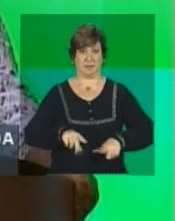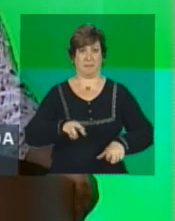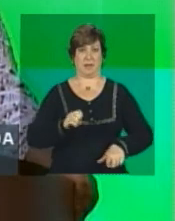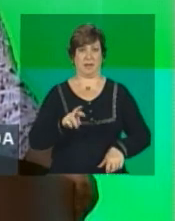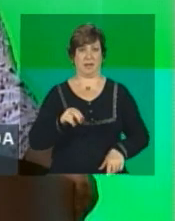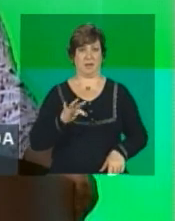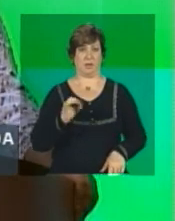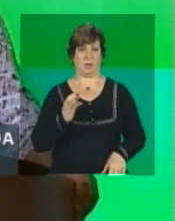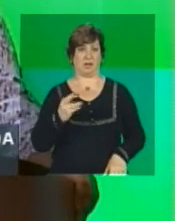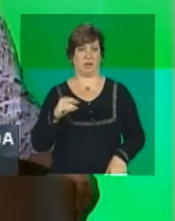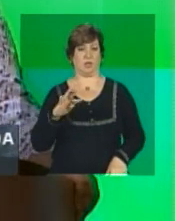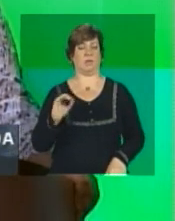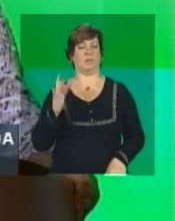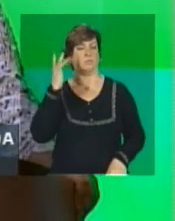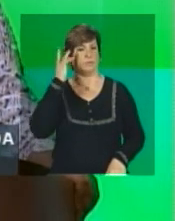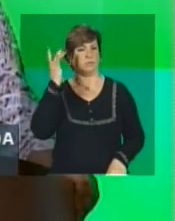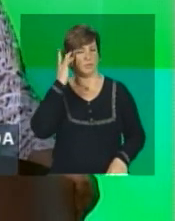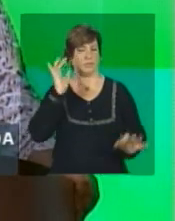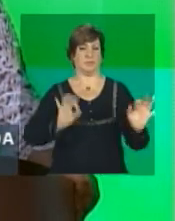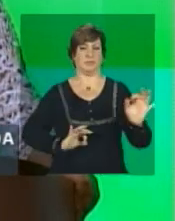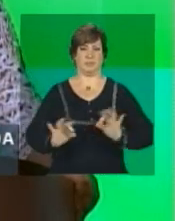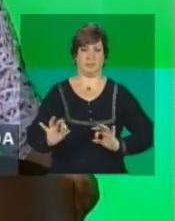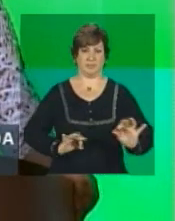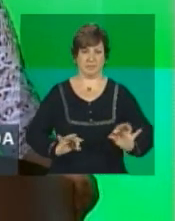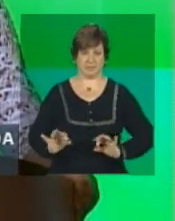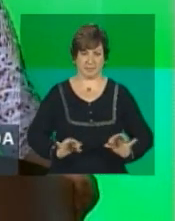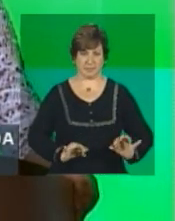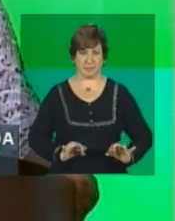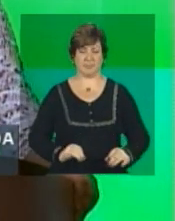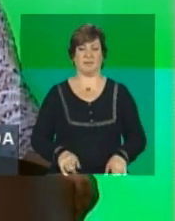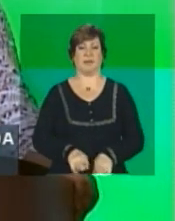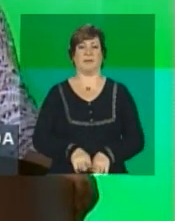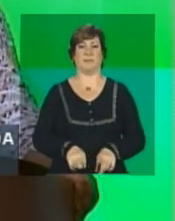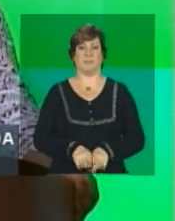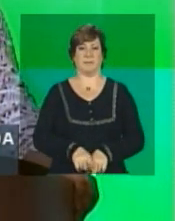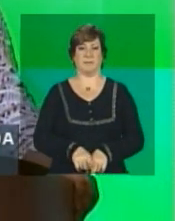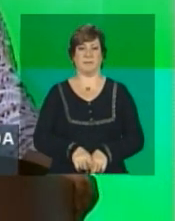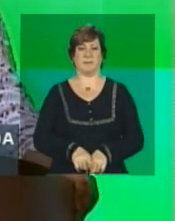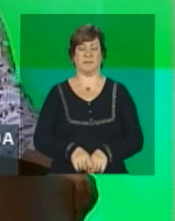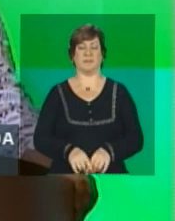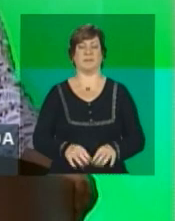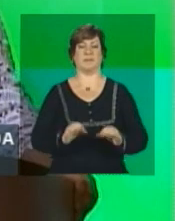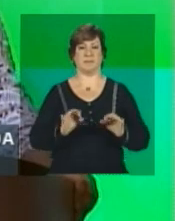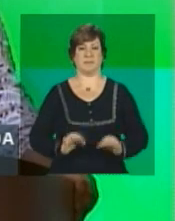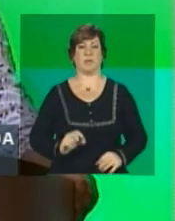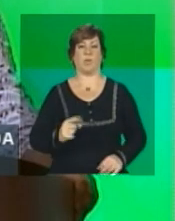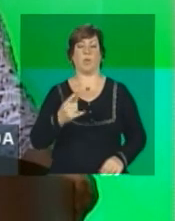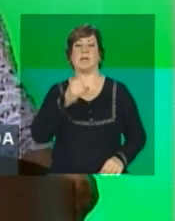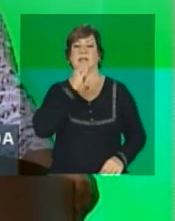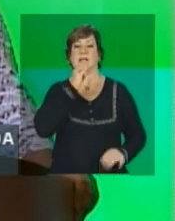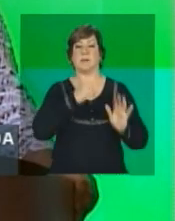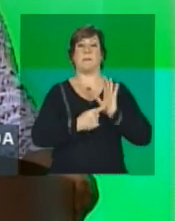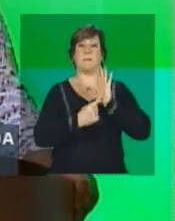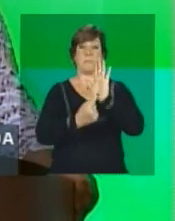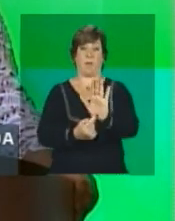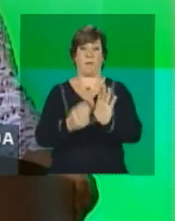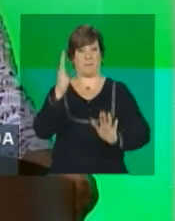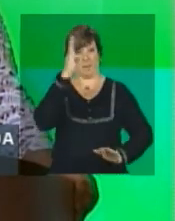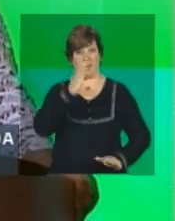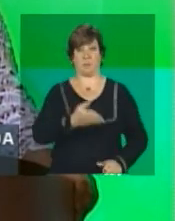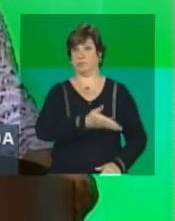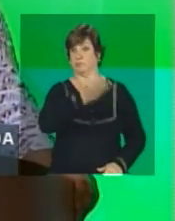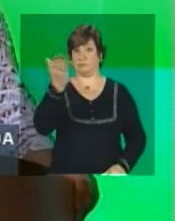meritocrático, bem formado e, sem sombra de dúvida, um exemplo para o Brasil e para o